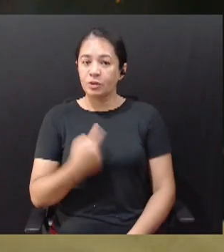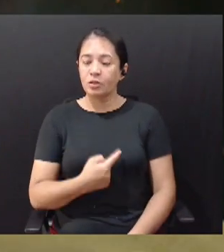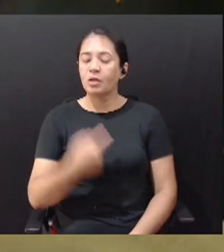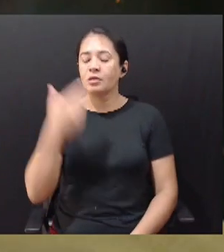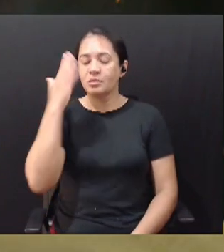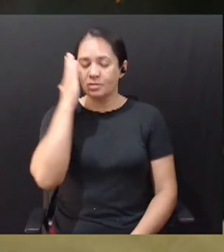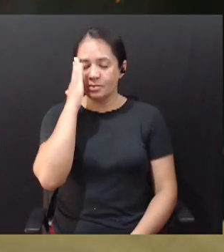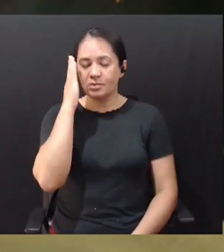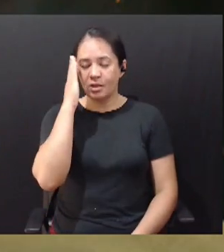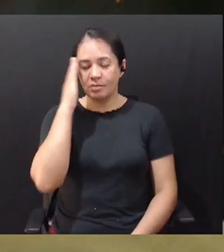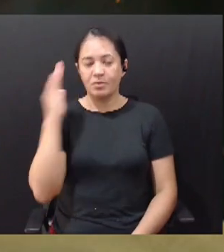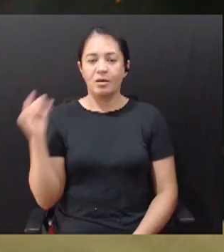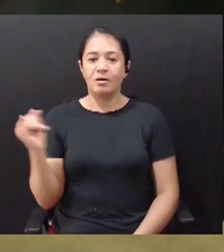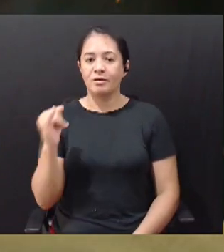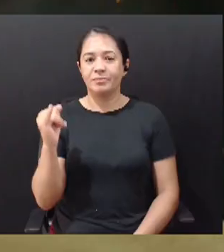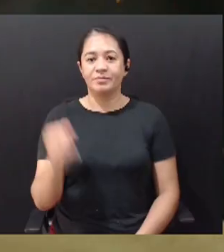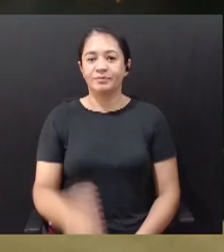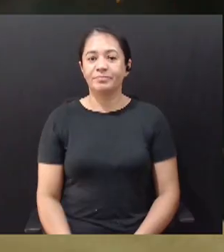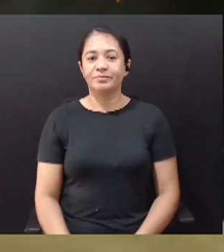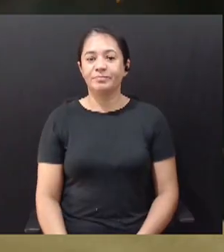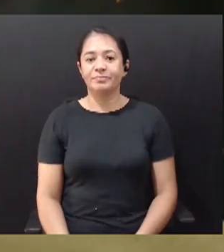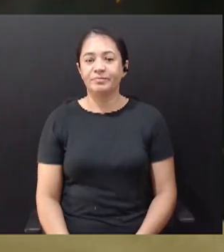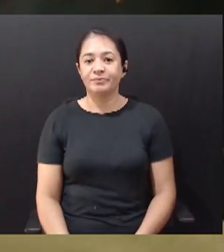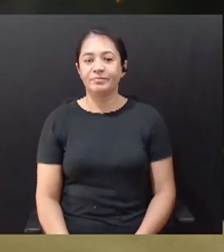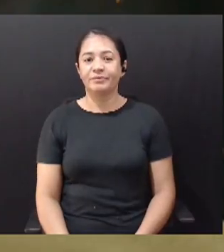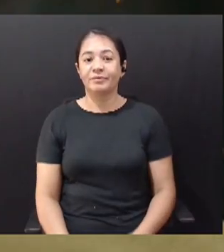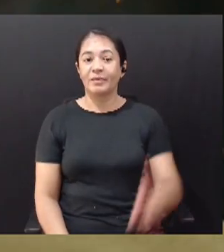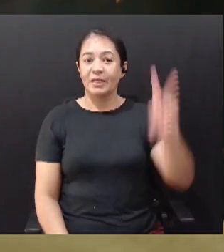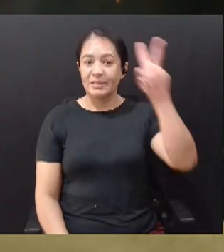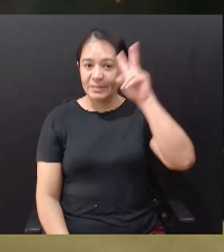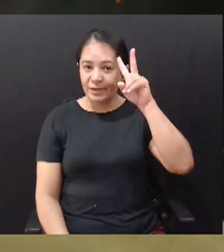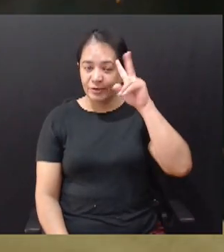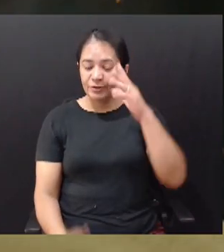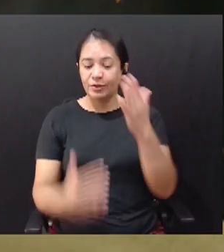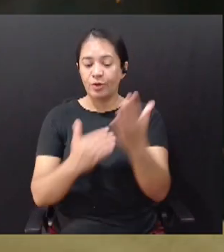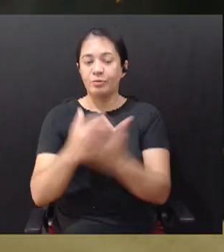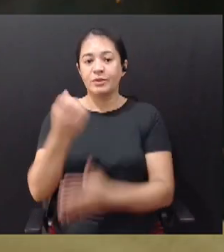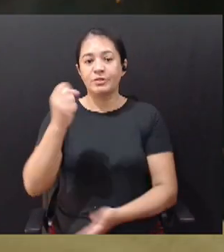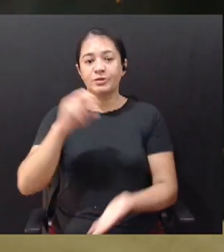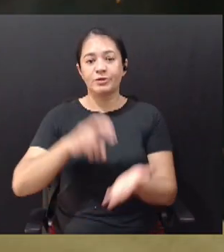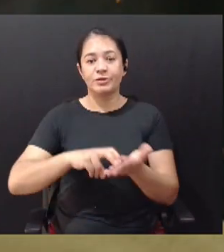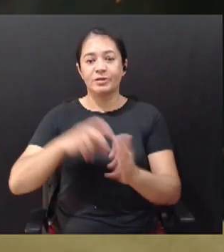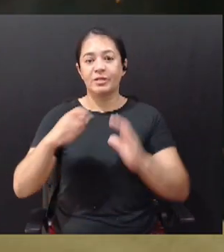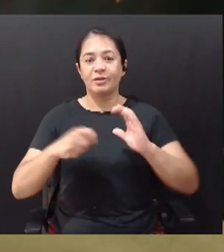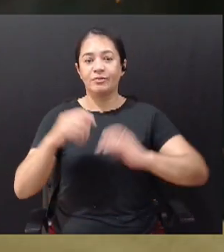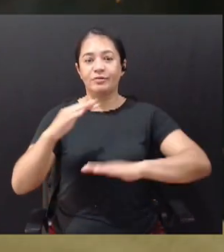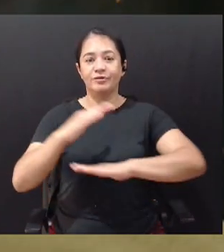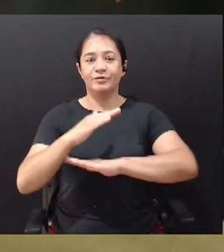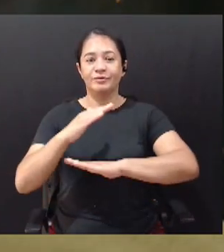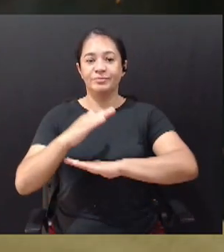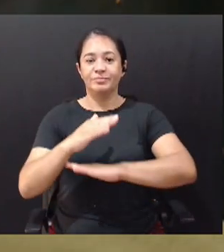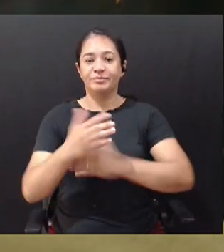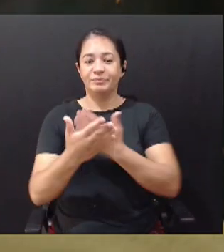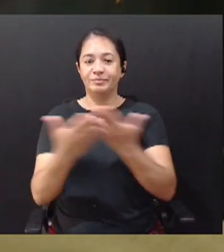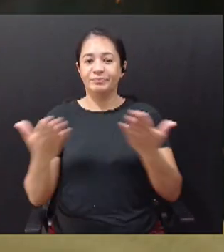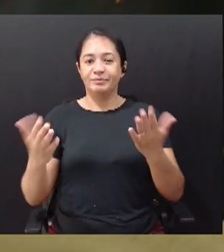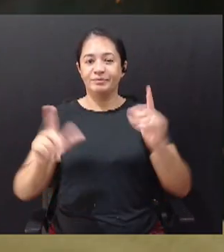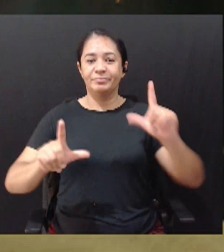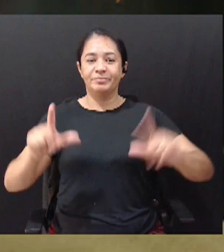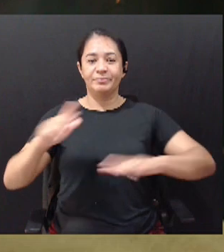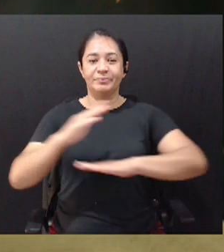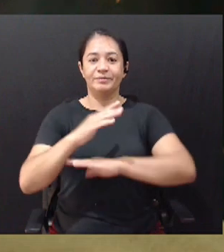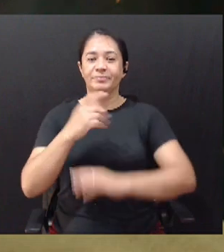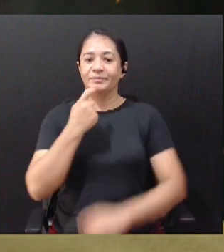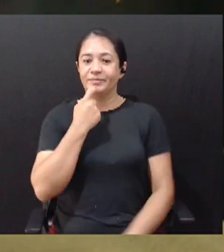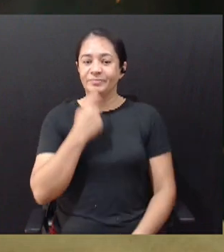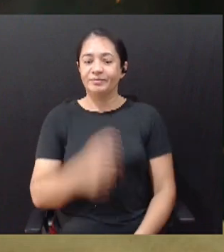importância deles, tá bom? Então, segunda-feira, a partir das 8 da manhã, Estúdio Câmara ao vivo para você, aqui na TV Câmara Campinas. Faltando 10